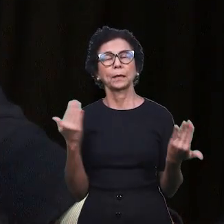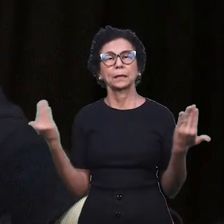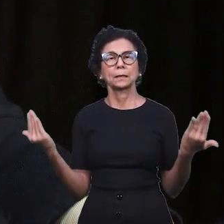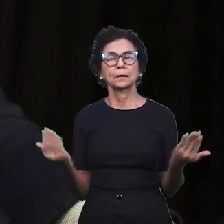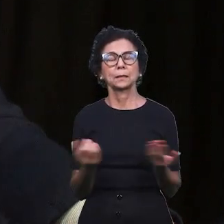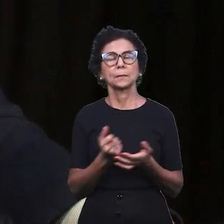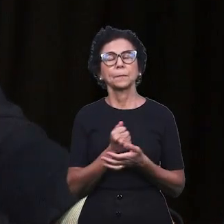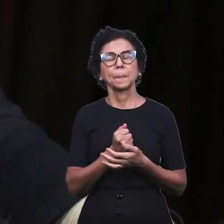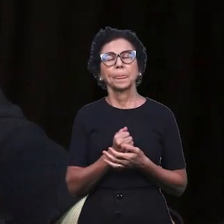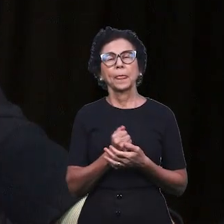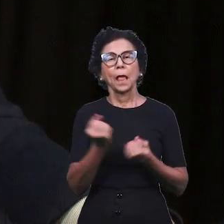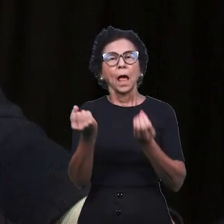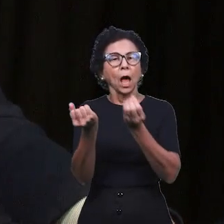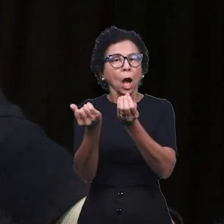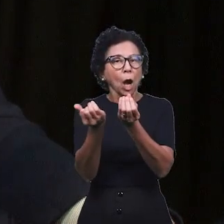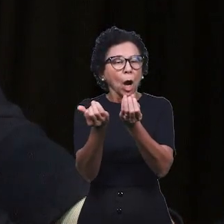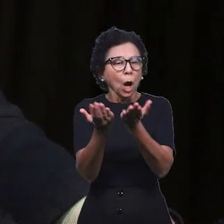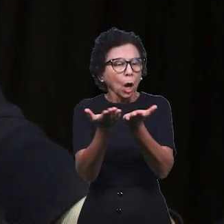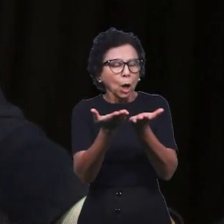sopro, ele